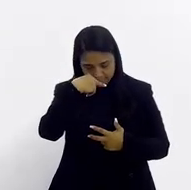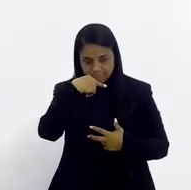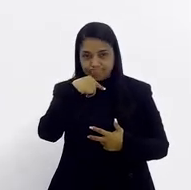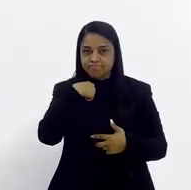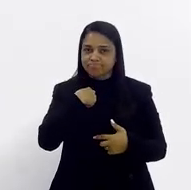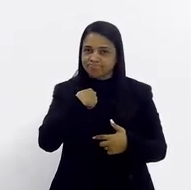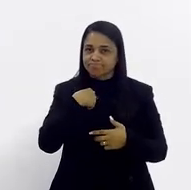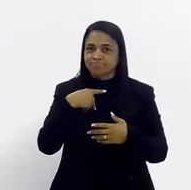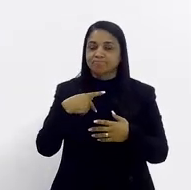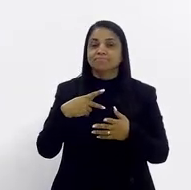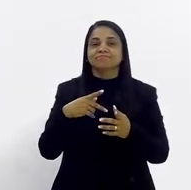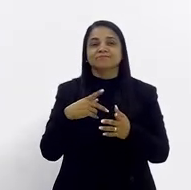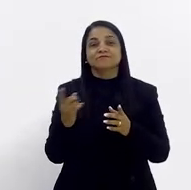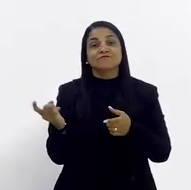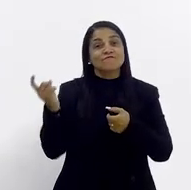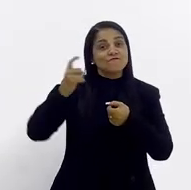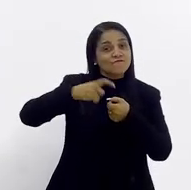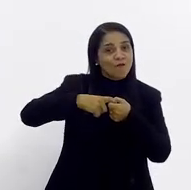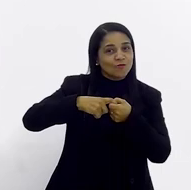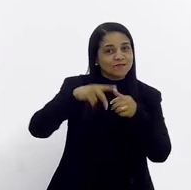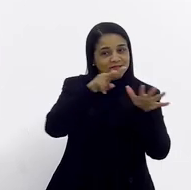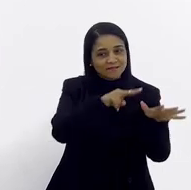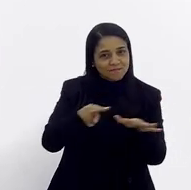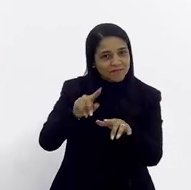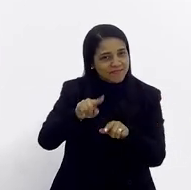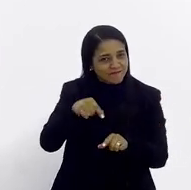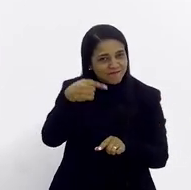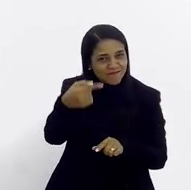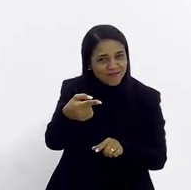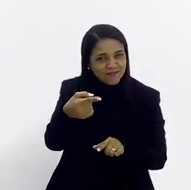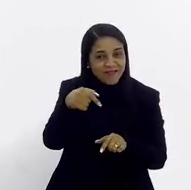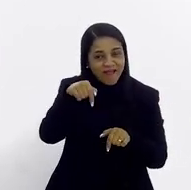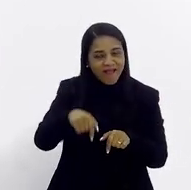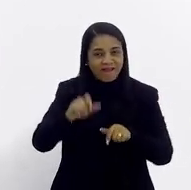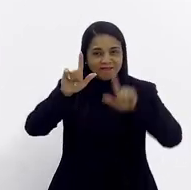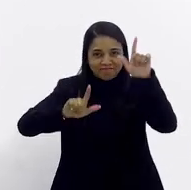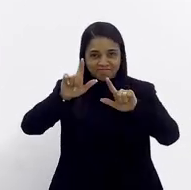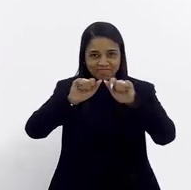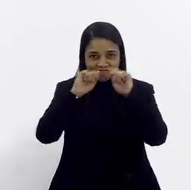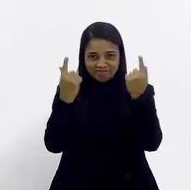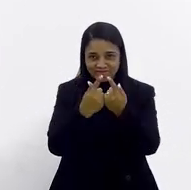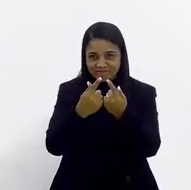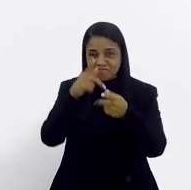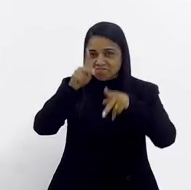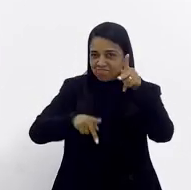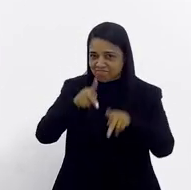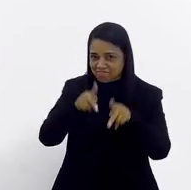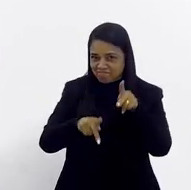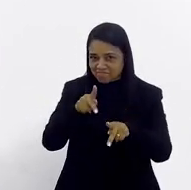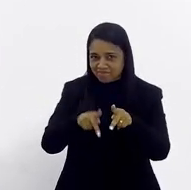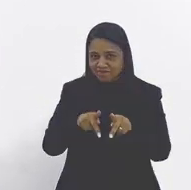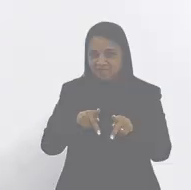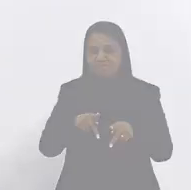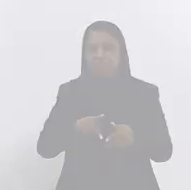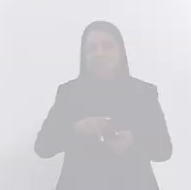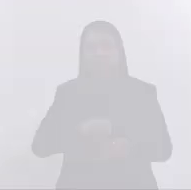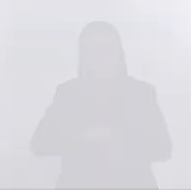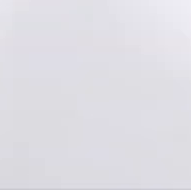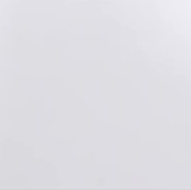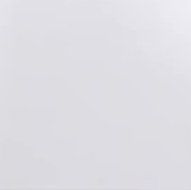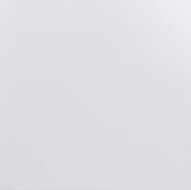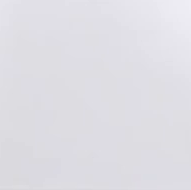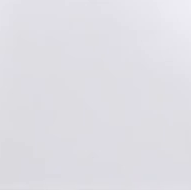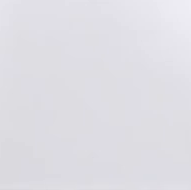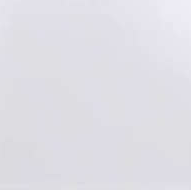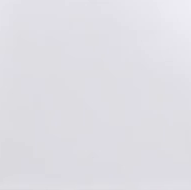de si próprio e a gente tá de volta semana que vem aqui na TV Alerta o canal do Povo